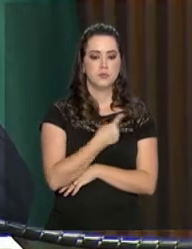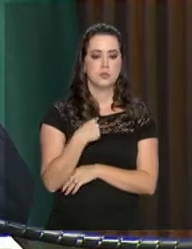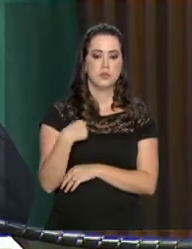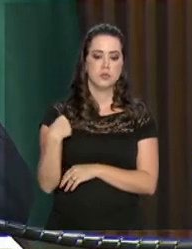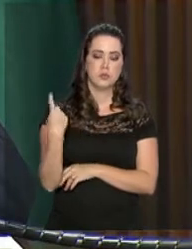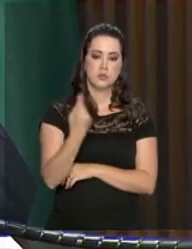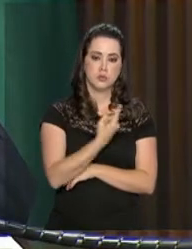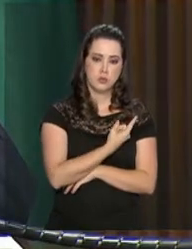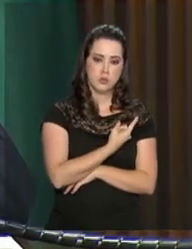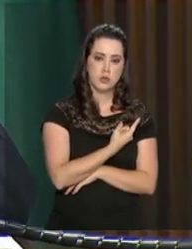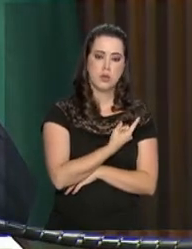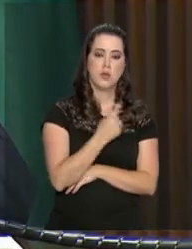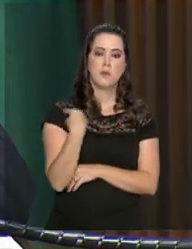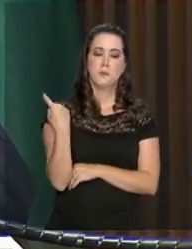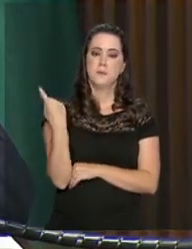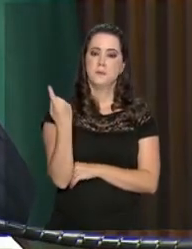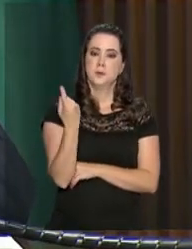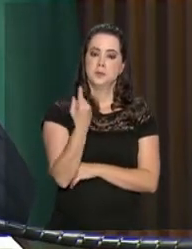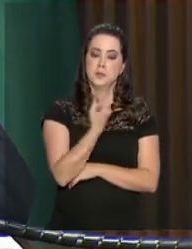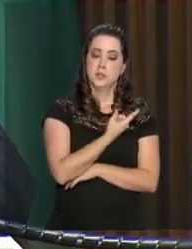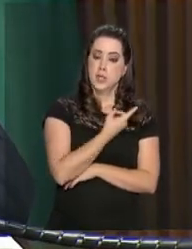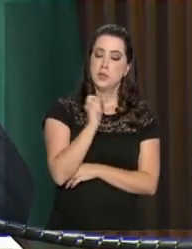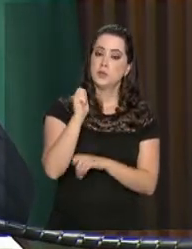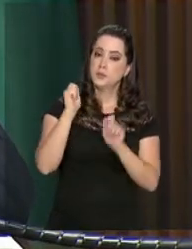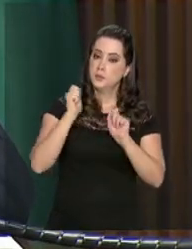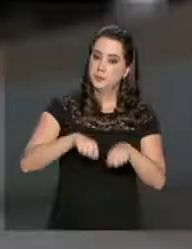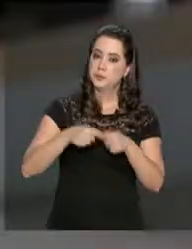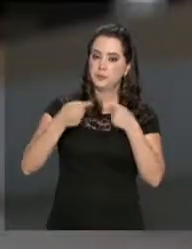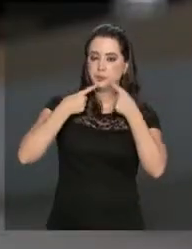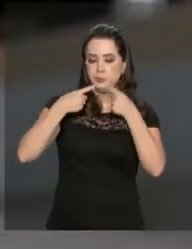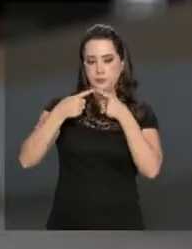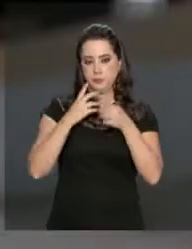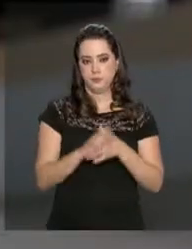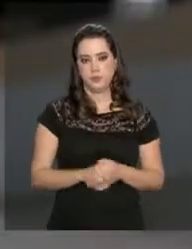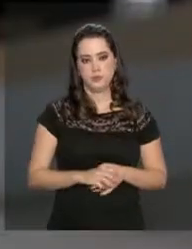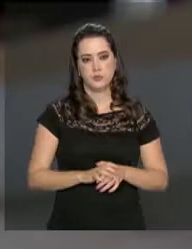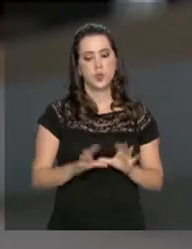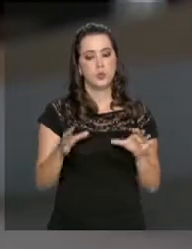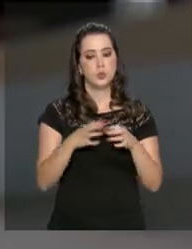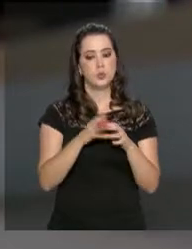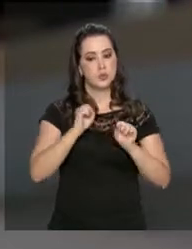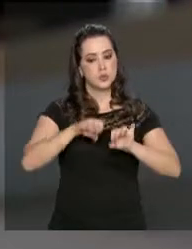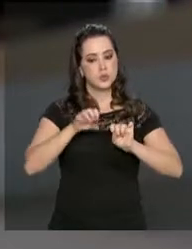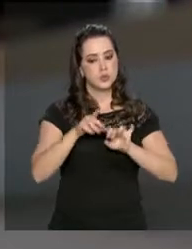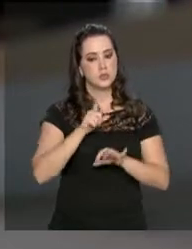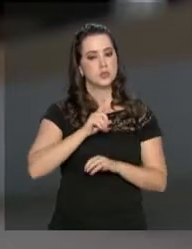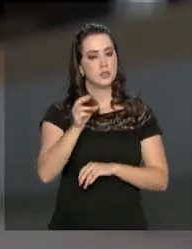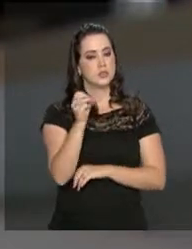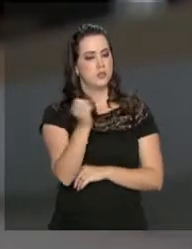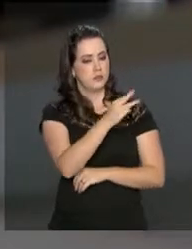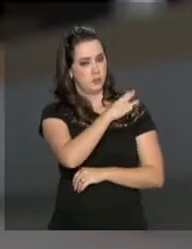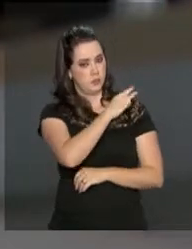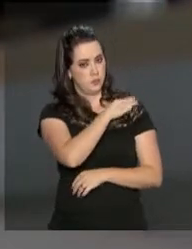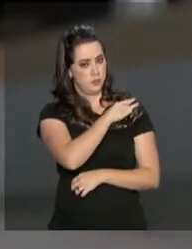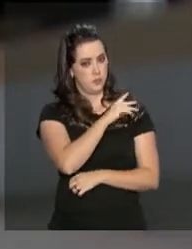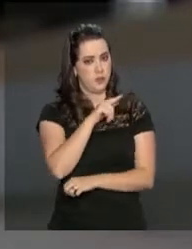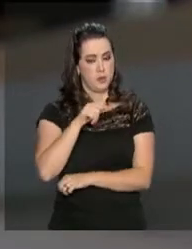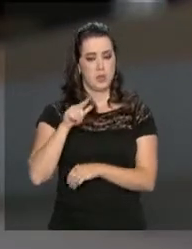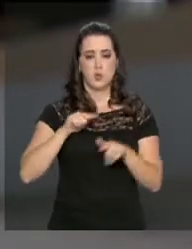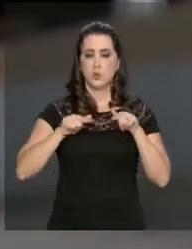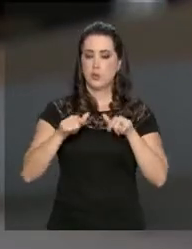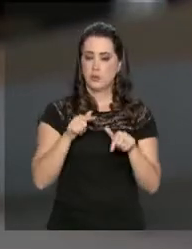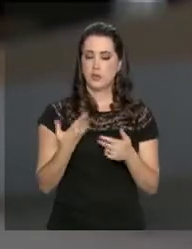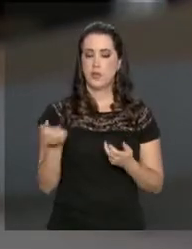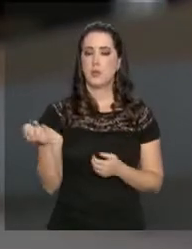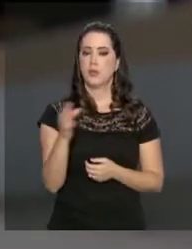todo todos nós né mas a nossa no plural capacidade de diálogo na educação teve a reforma do ensino médio no trabalho